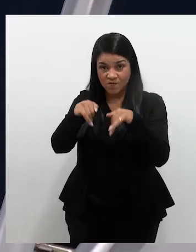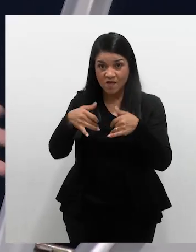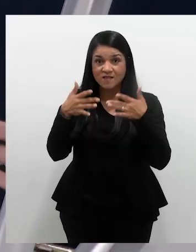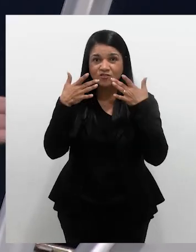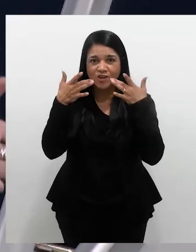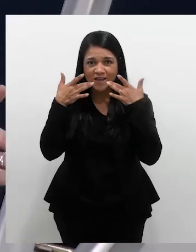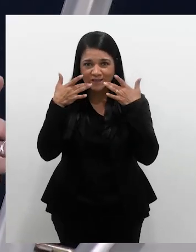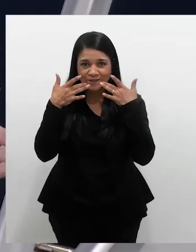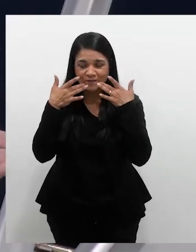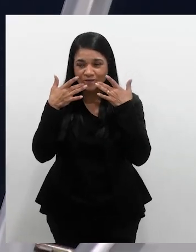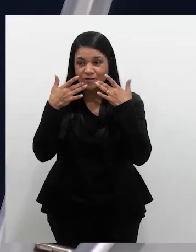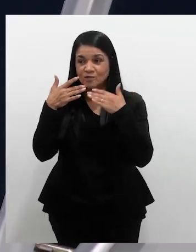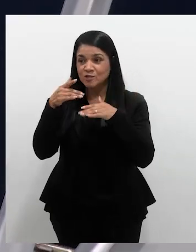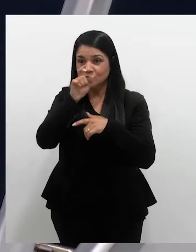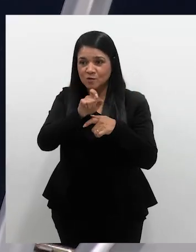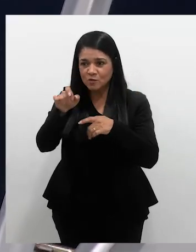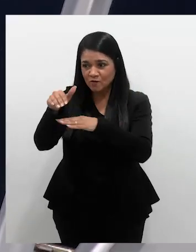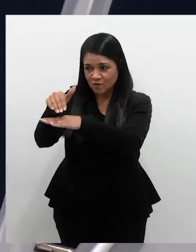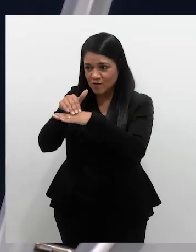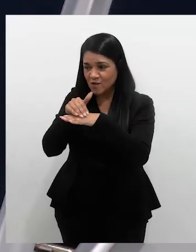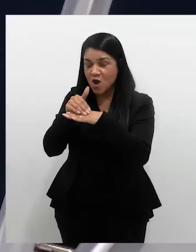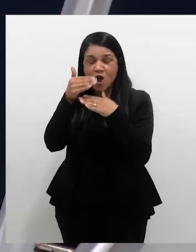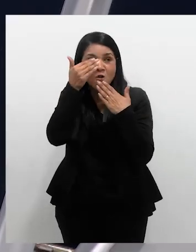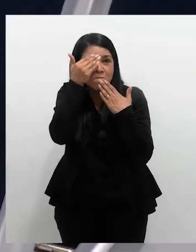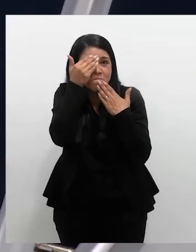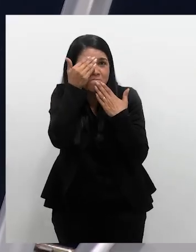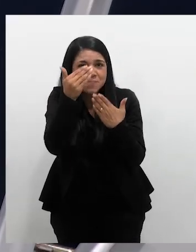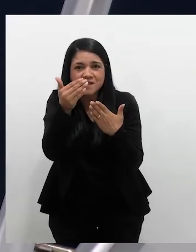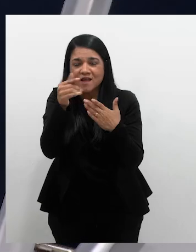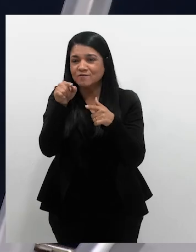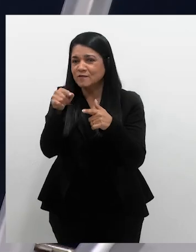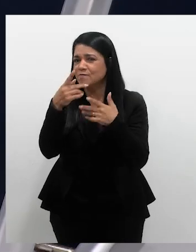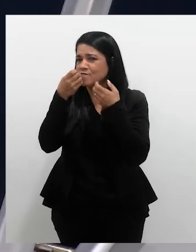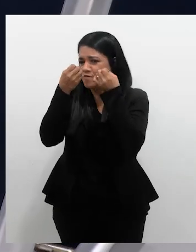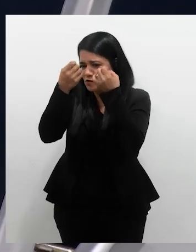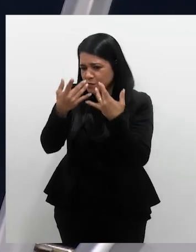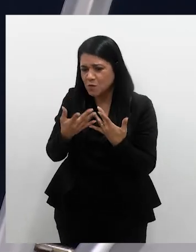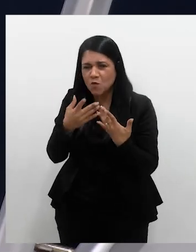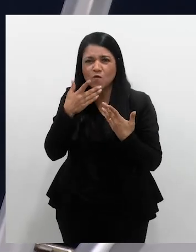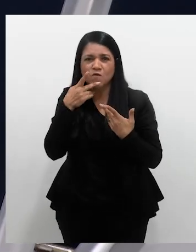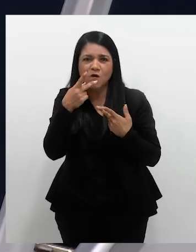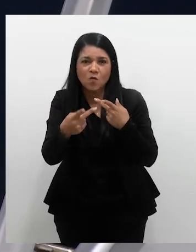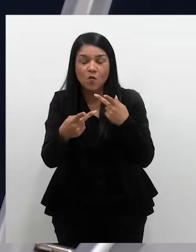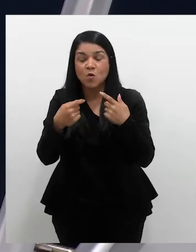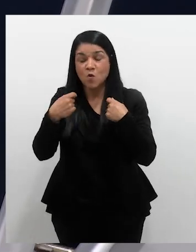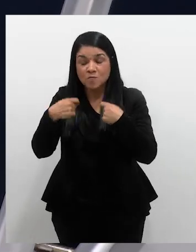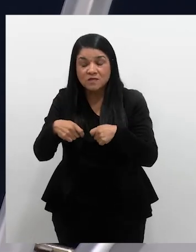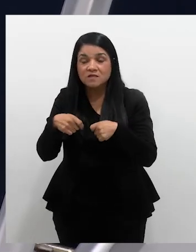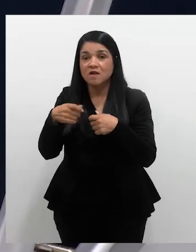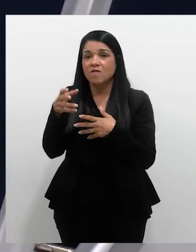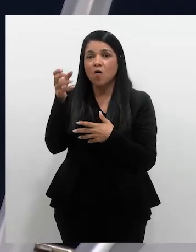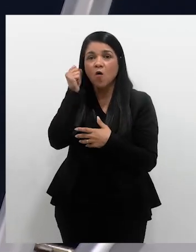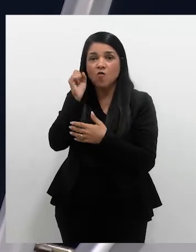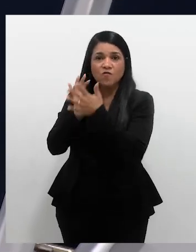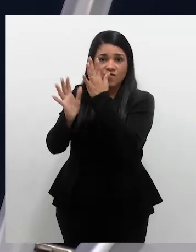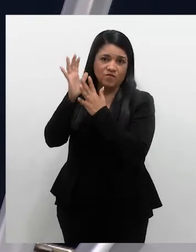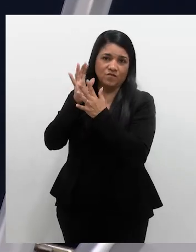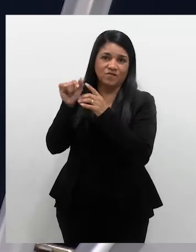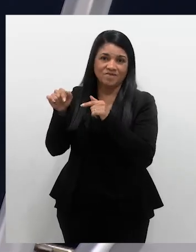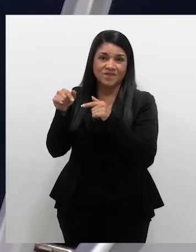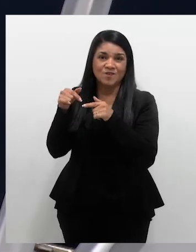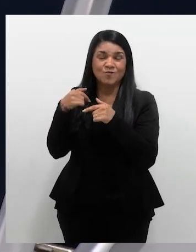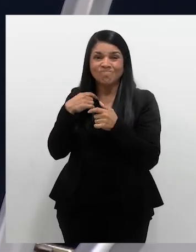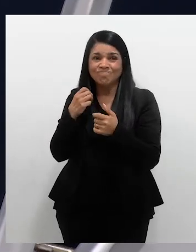peça, muitas pessoas falando assim, nossa, obrigada de você ter falado isso, porque eu precisava ouvir isso, eu